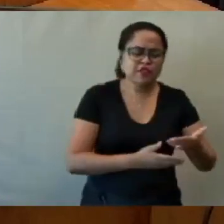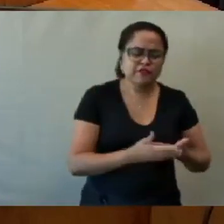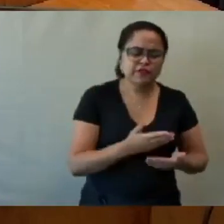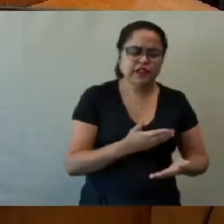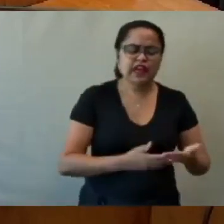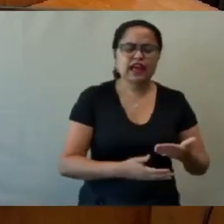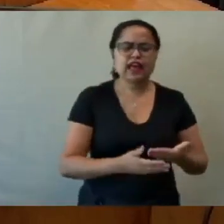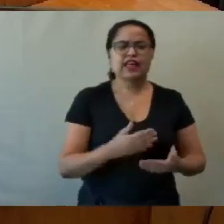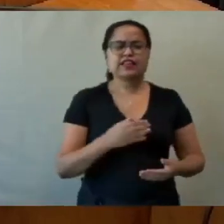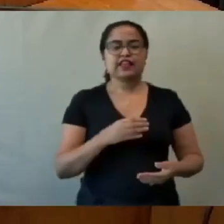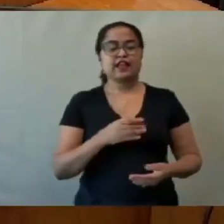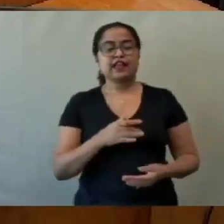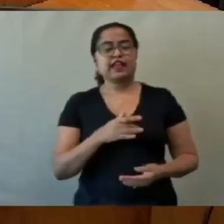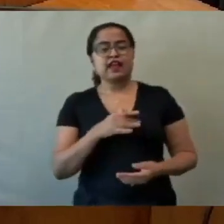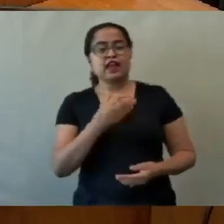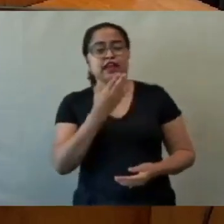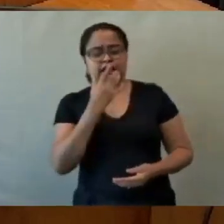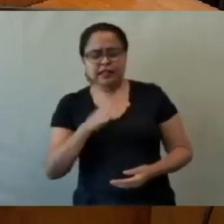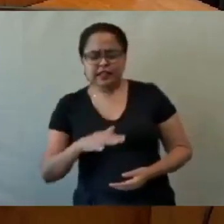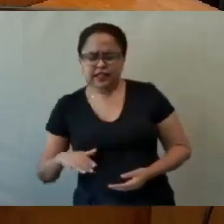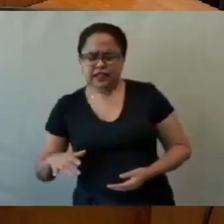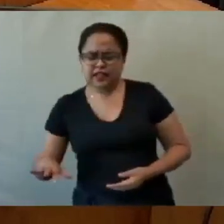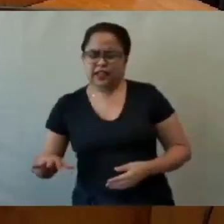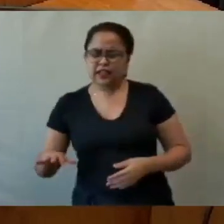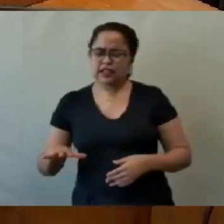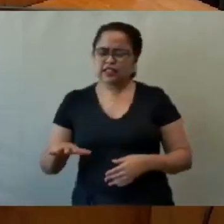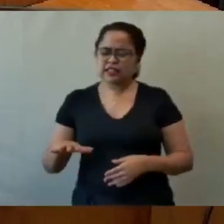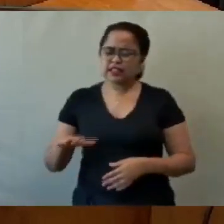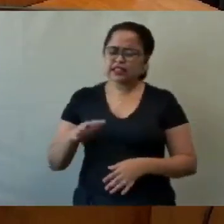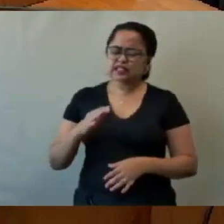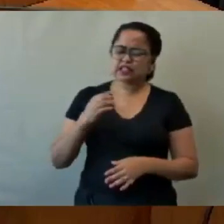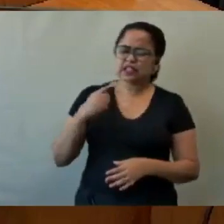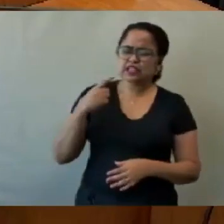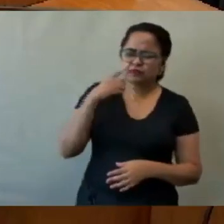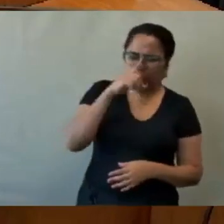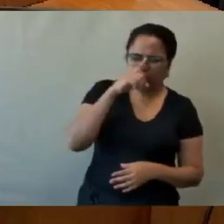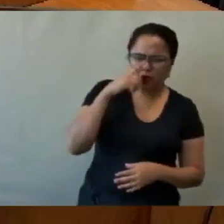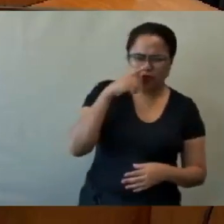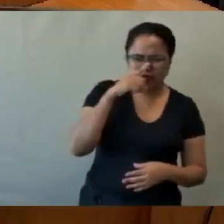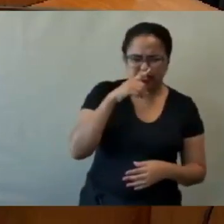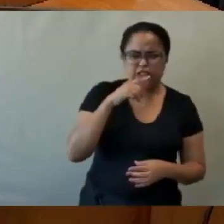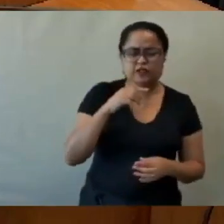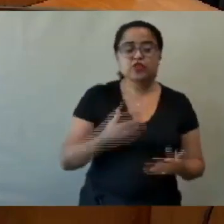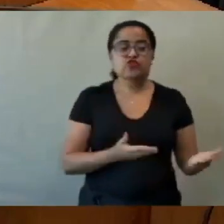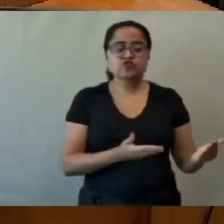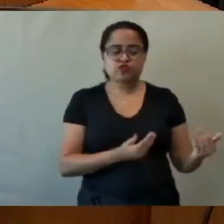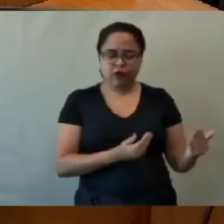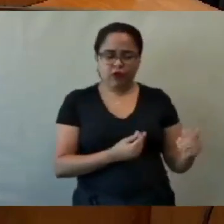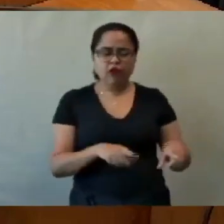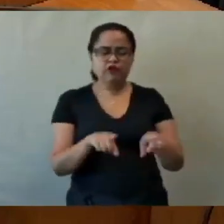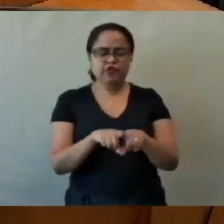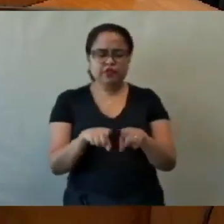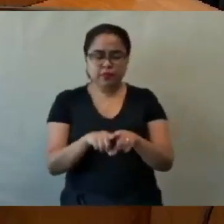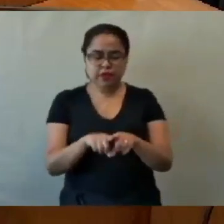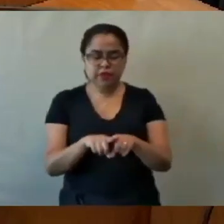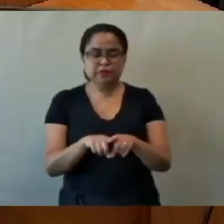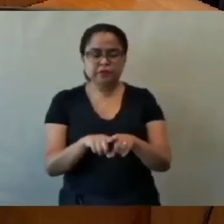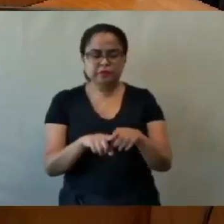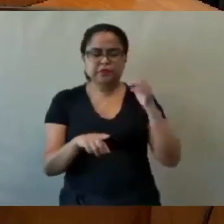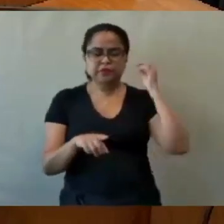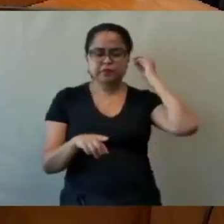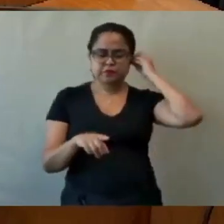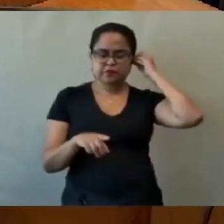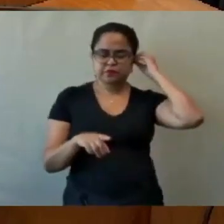que estão vulneráveis, né, em vulnerabilidade, e jovens, através da arte,